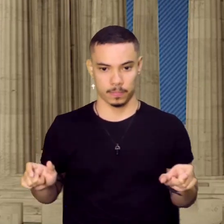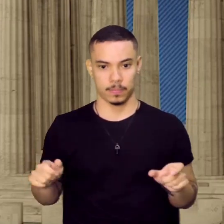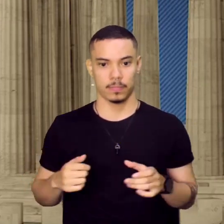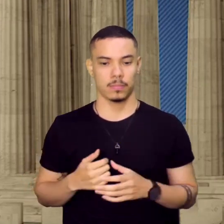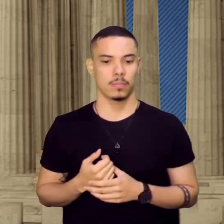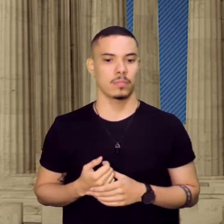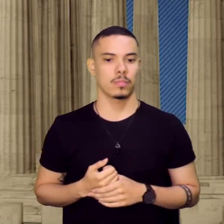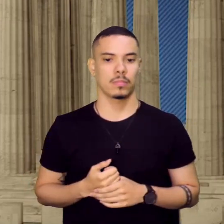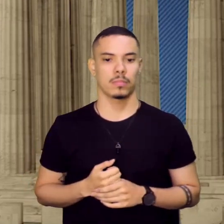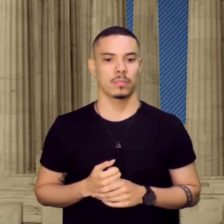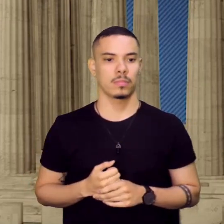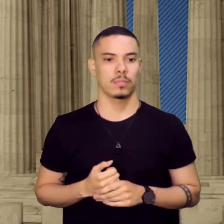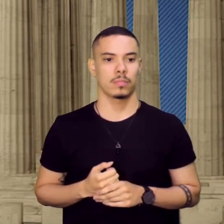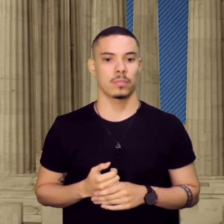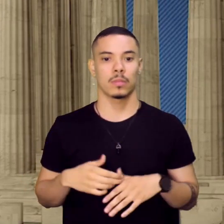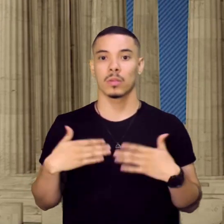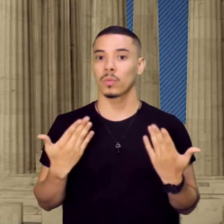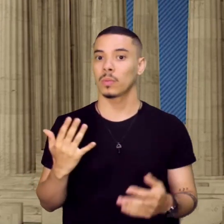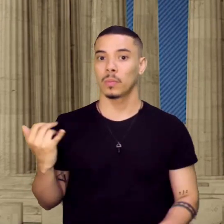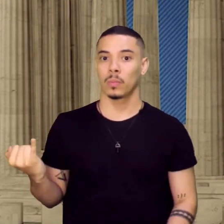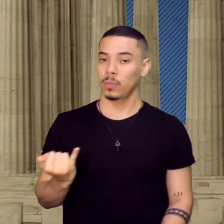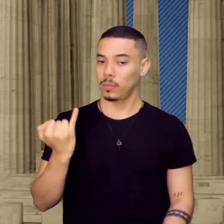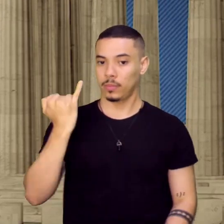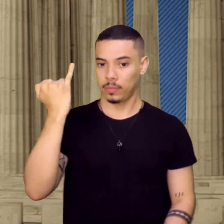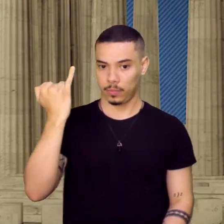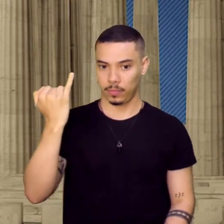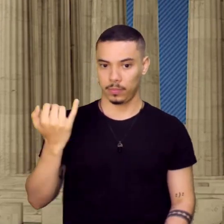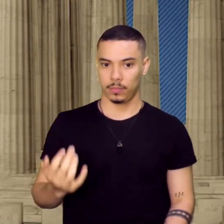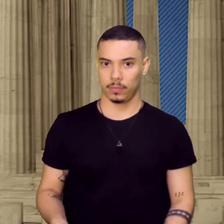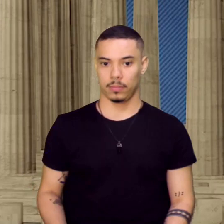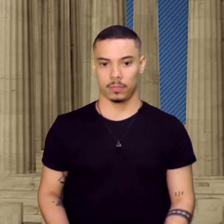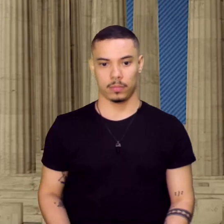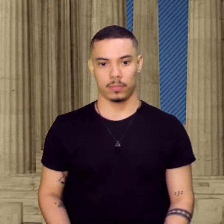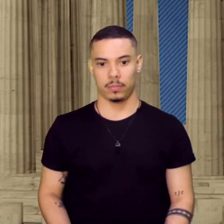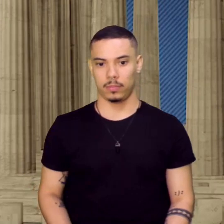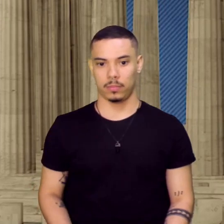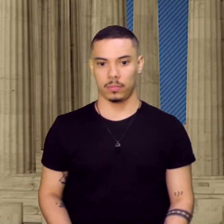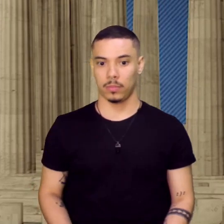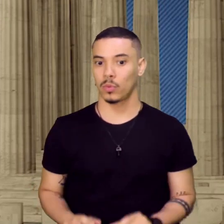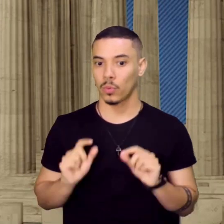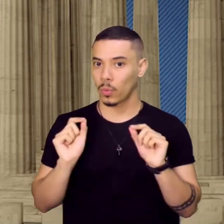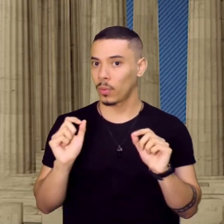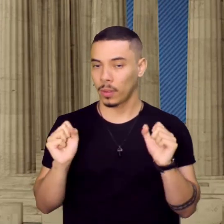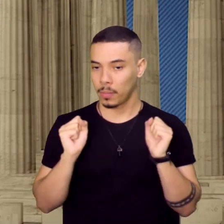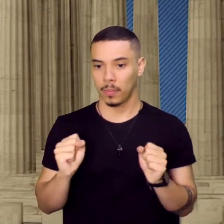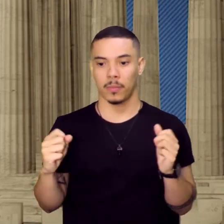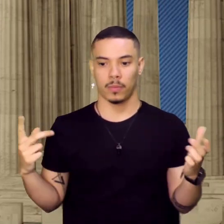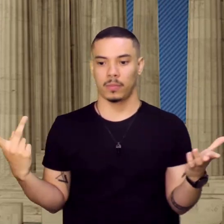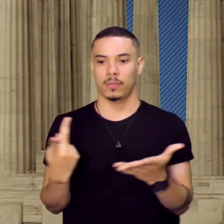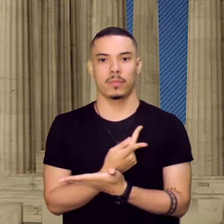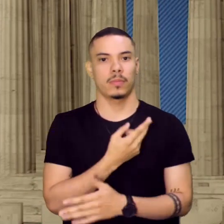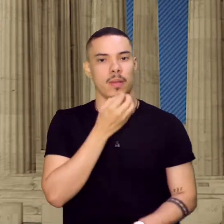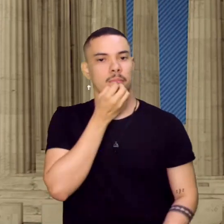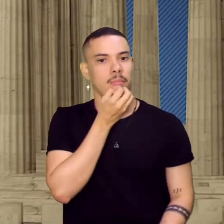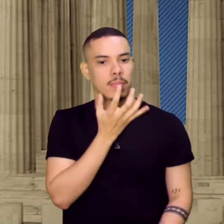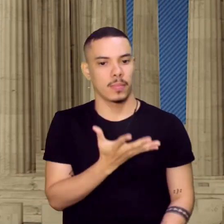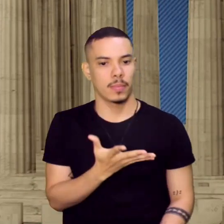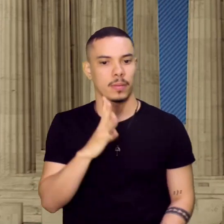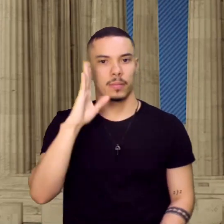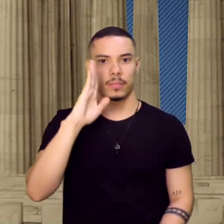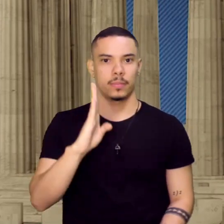olha só a importância que que pode ocorrer de benefícios para o Brasil